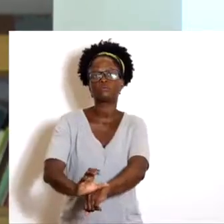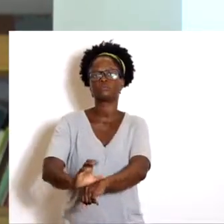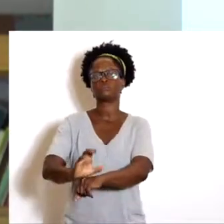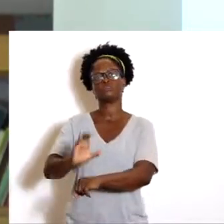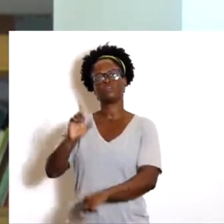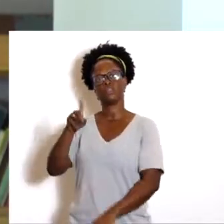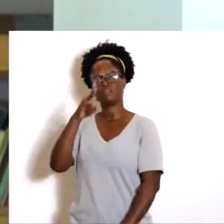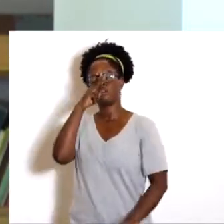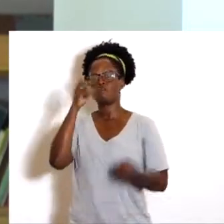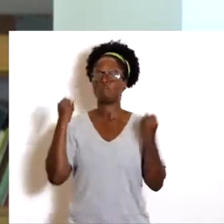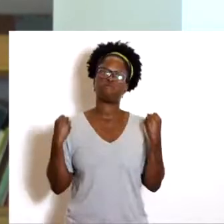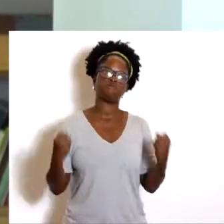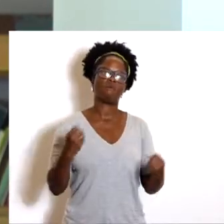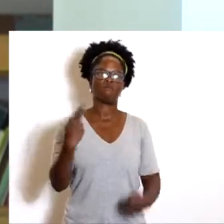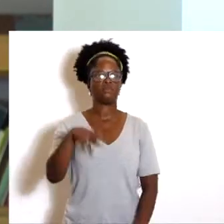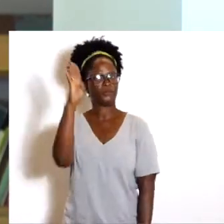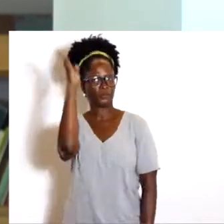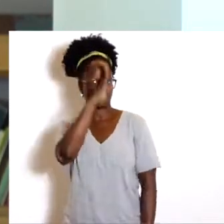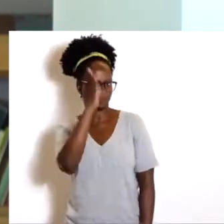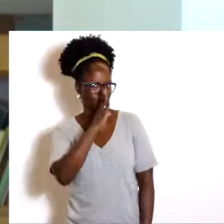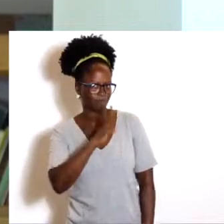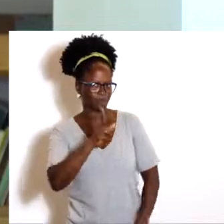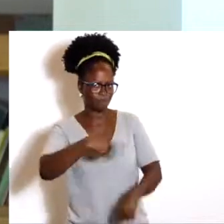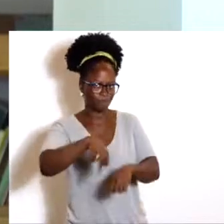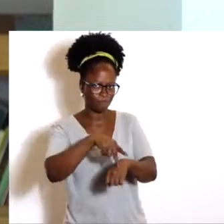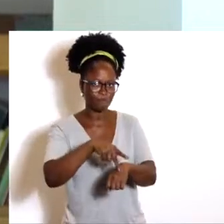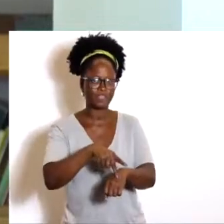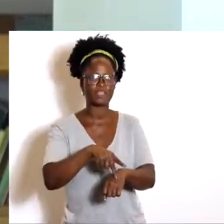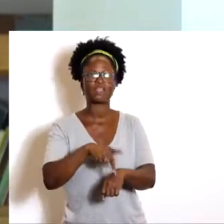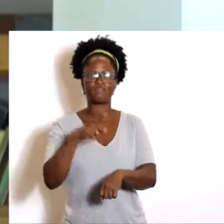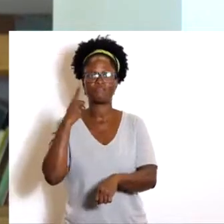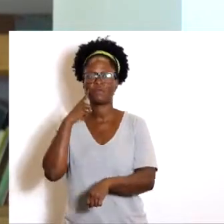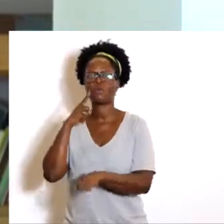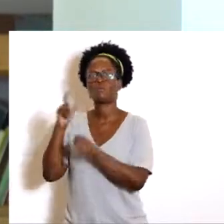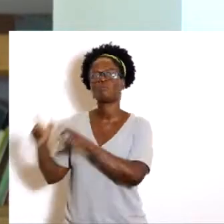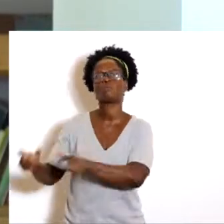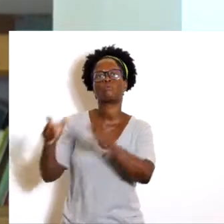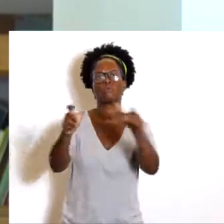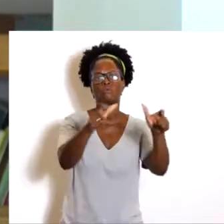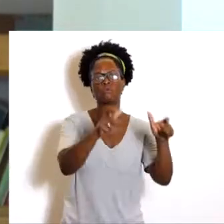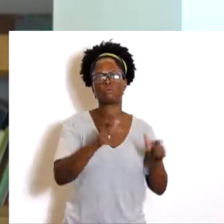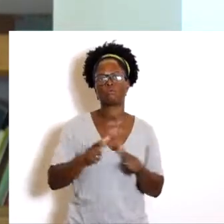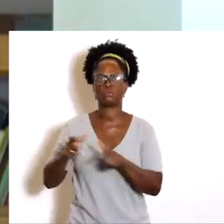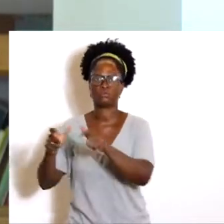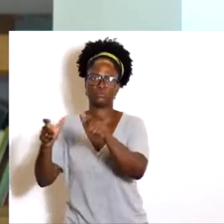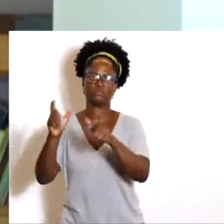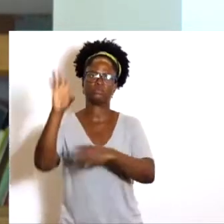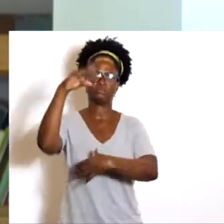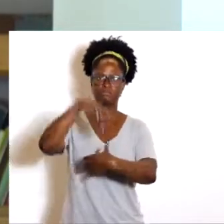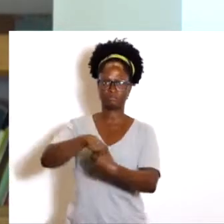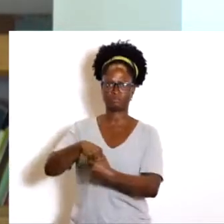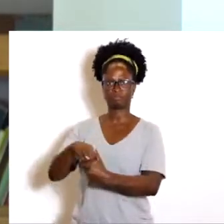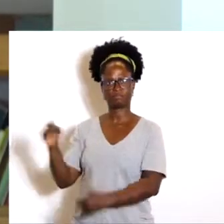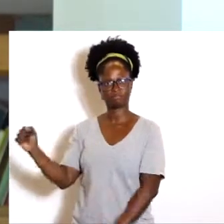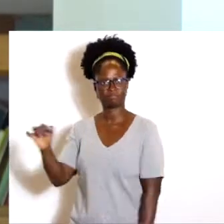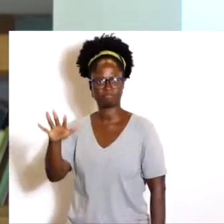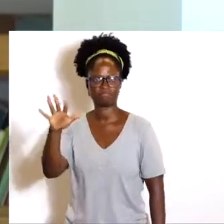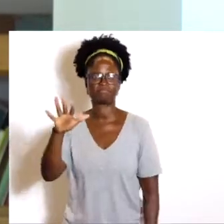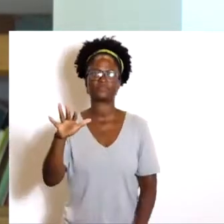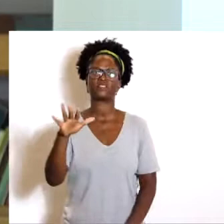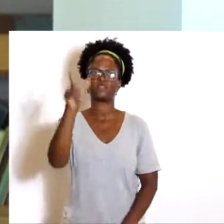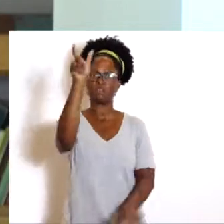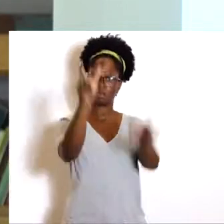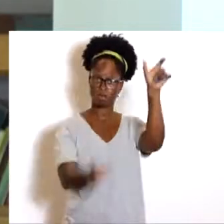potente deste país quer dizer nestes entre lugares nesses deslocamentos na azul nesses sujeitos e não